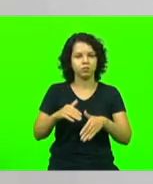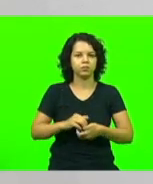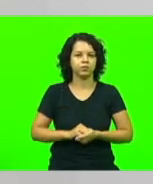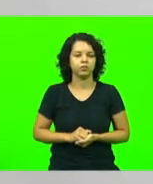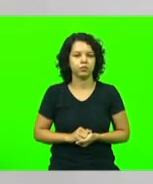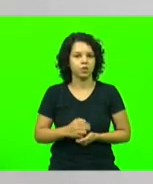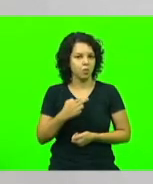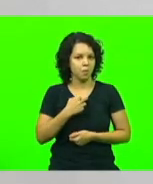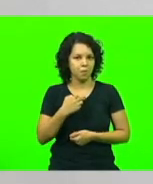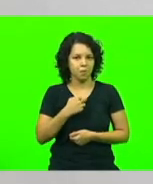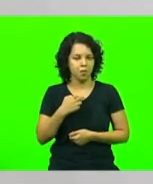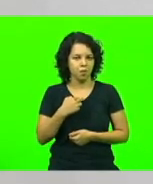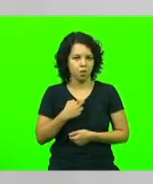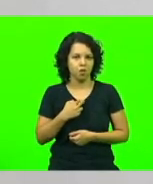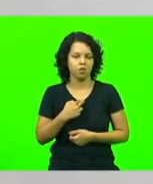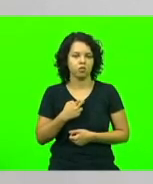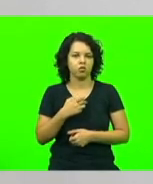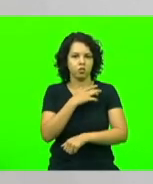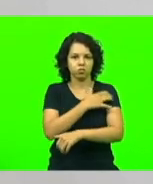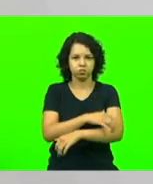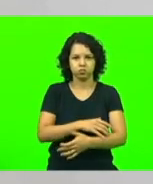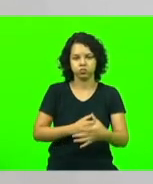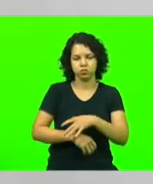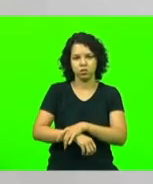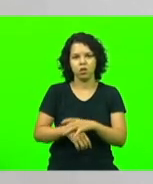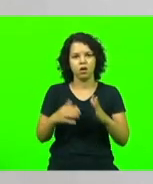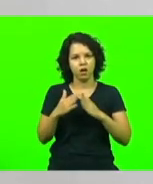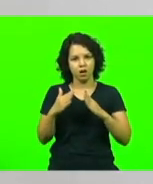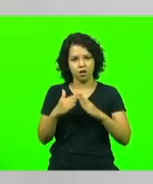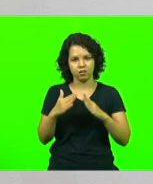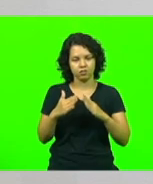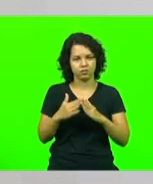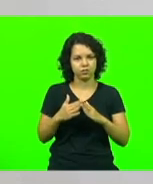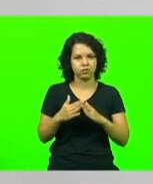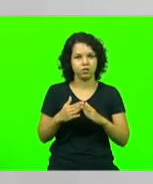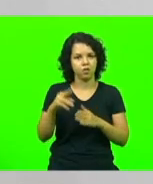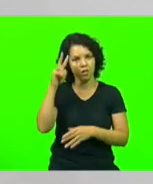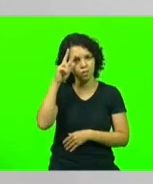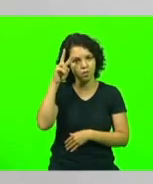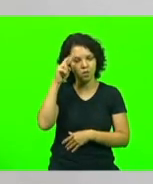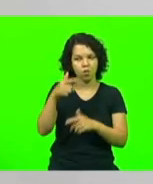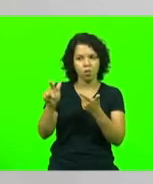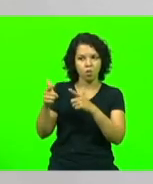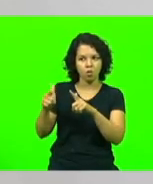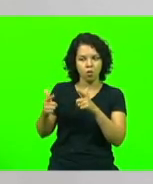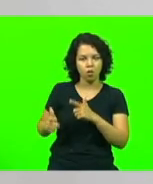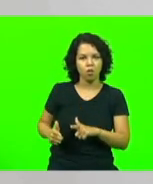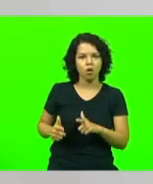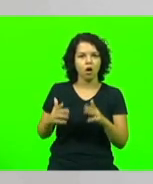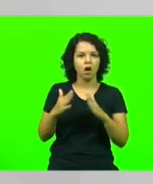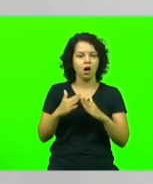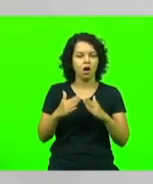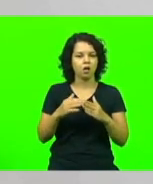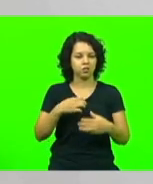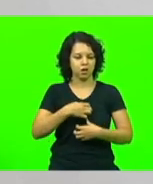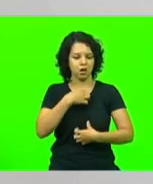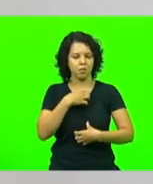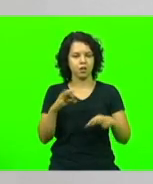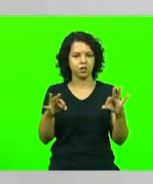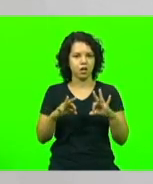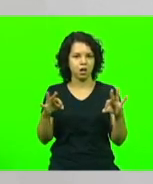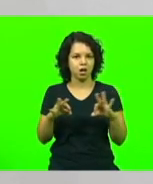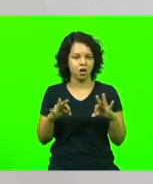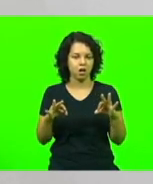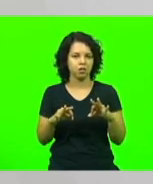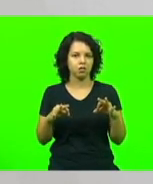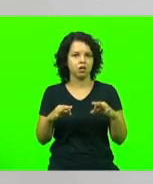de camiseta pelo fato de estar em casa ali. Me lembrei de todos os outros colegas que muitas vezes estavam assim, uns sem gravata, outros de camiseta,